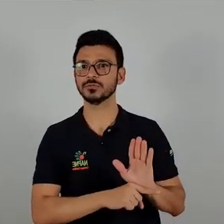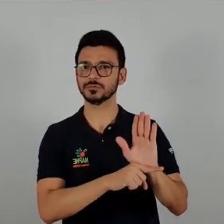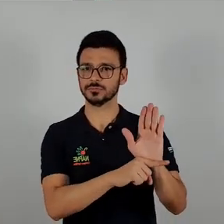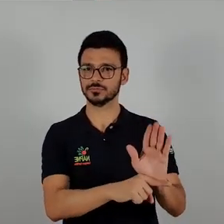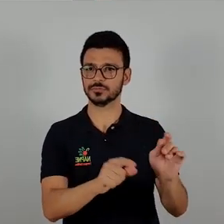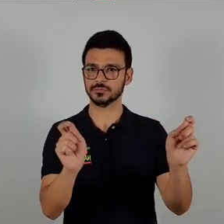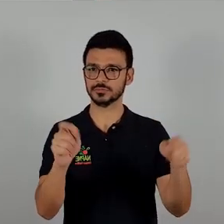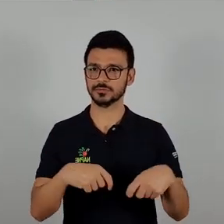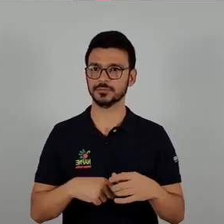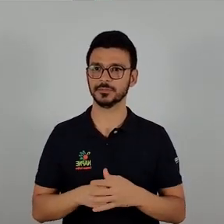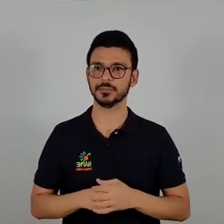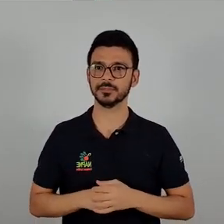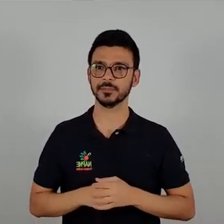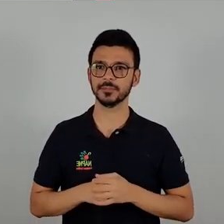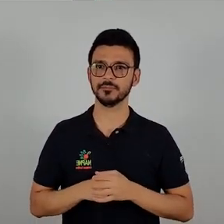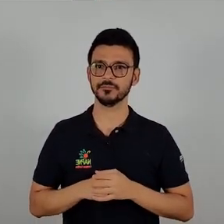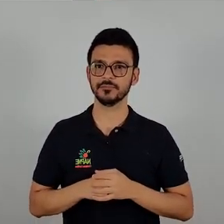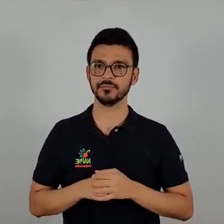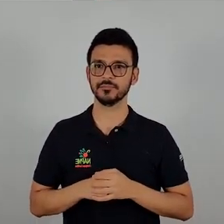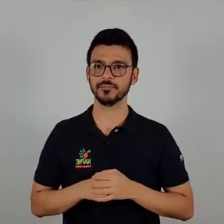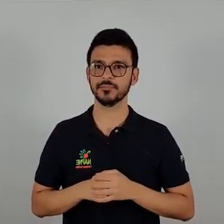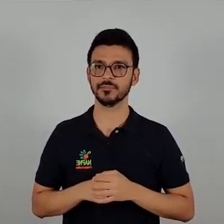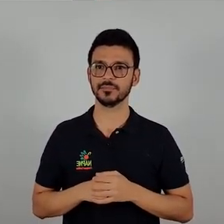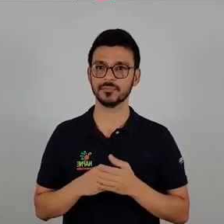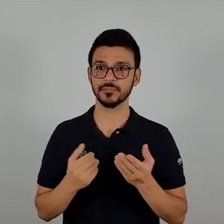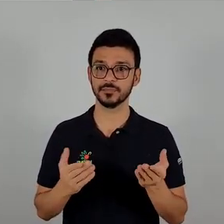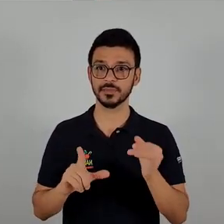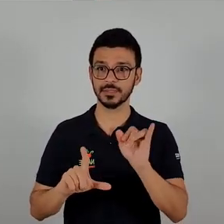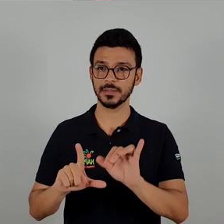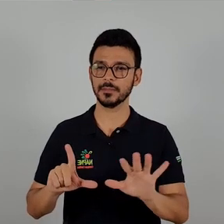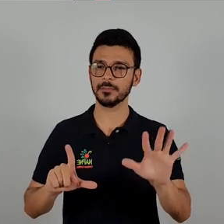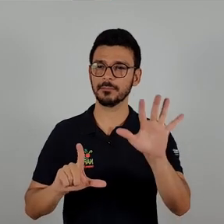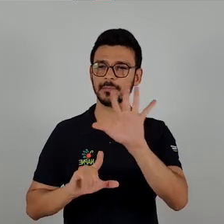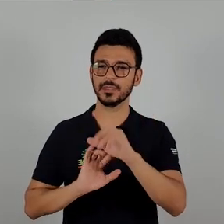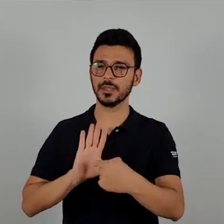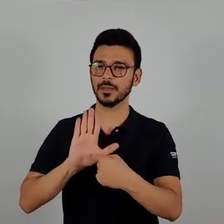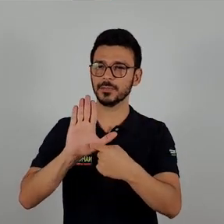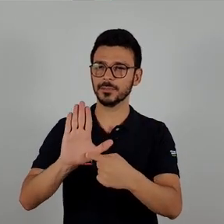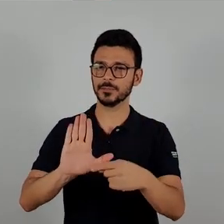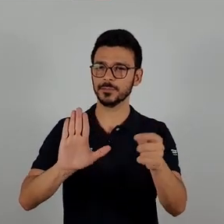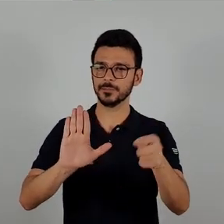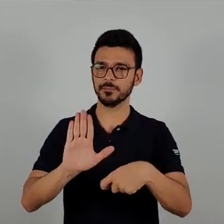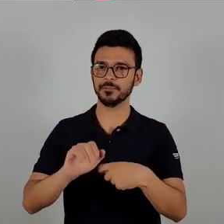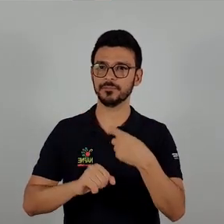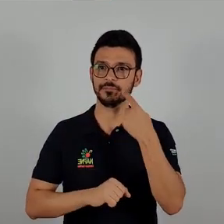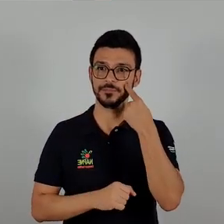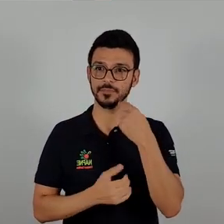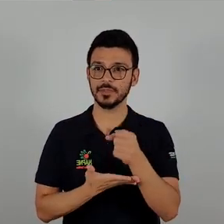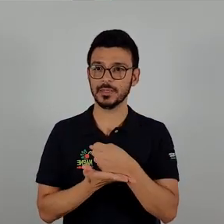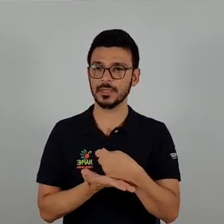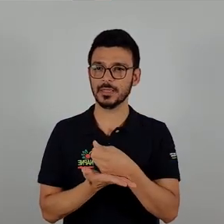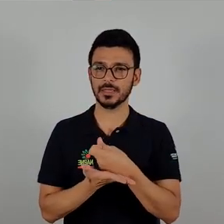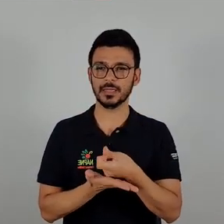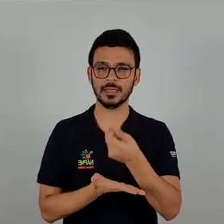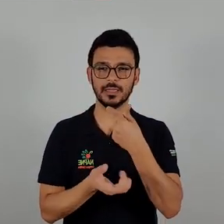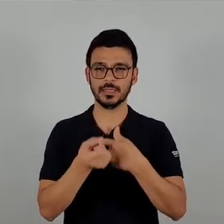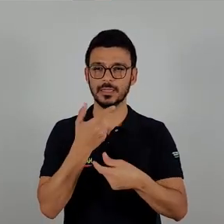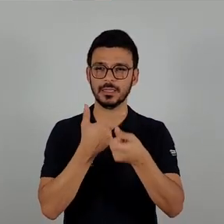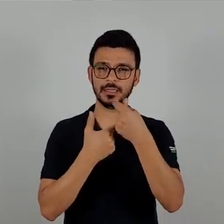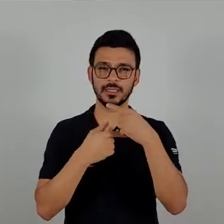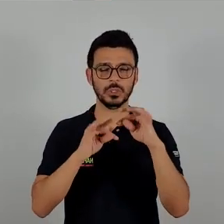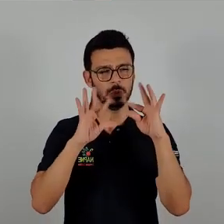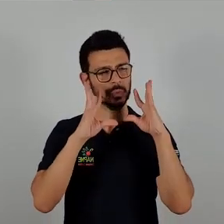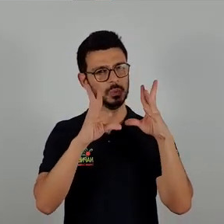Infecções, doenças infecciosas agudas e convalescentes, sinomose, por exemplo, né? Vocês que são protetores aí. Quantos mil casos